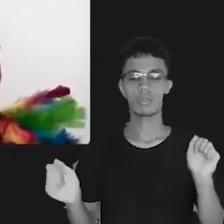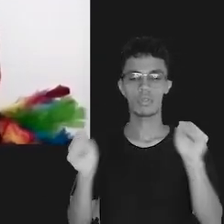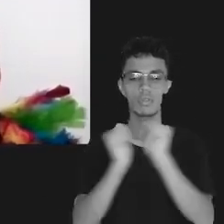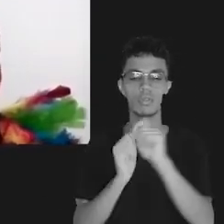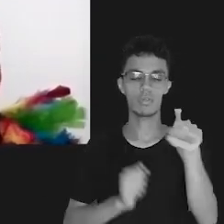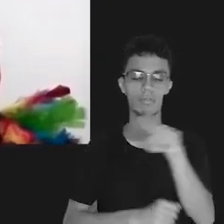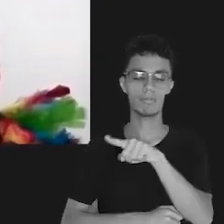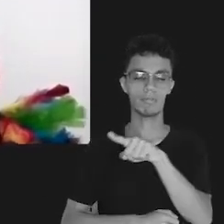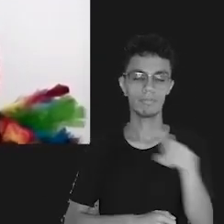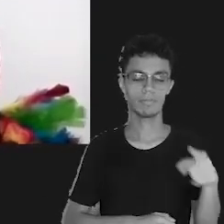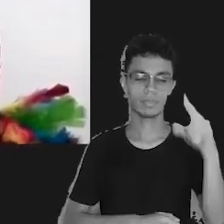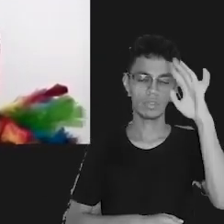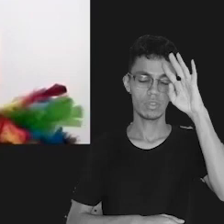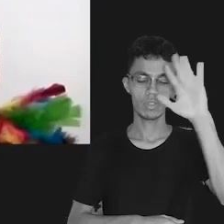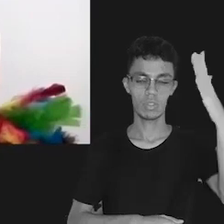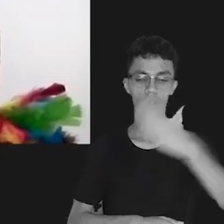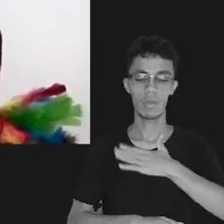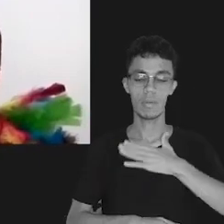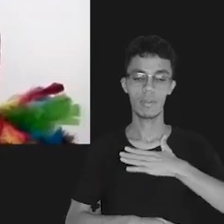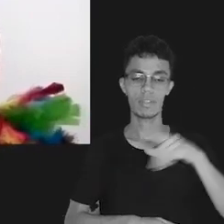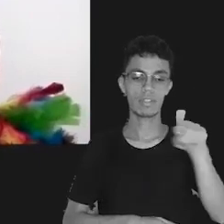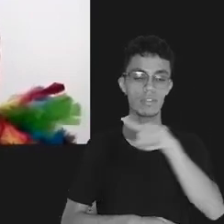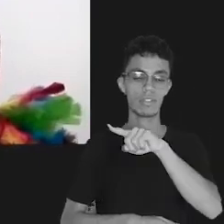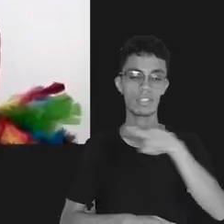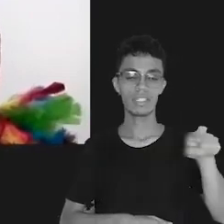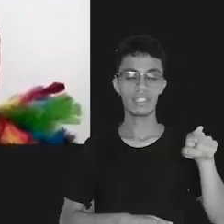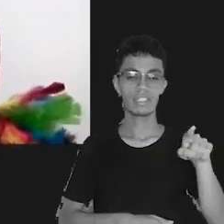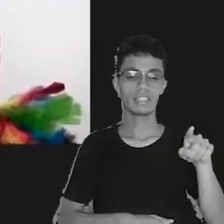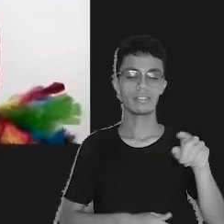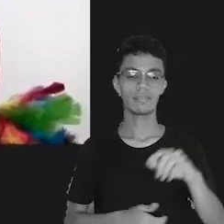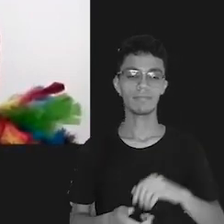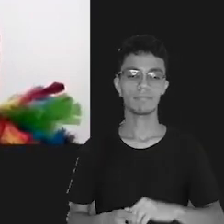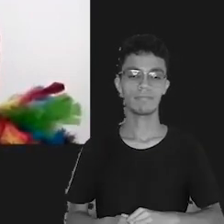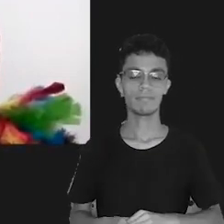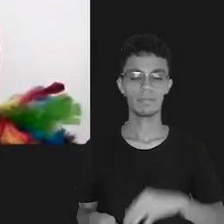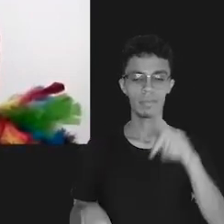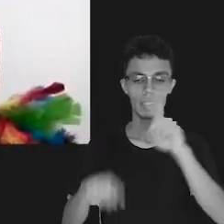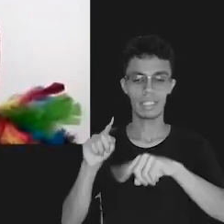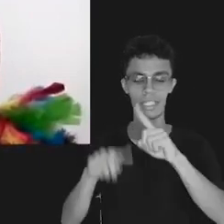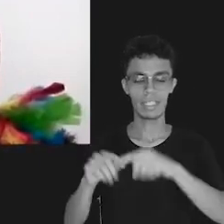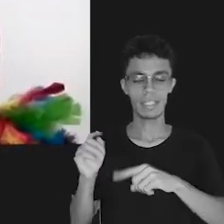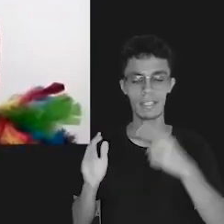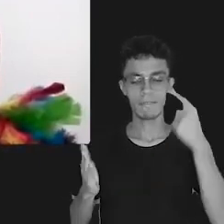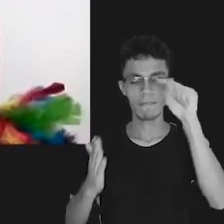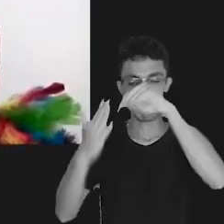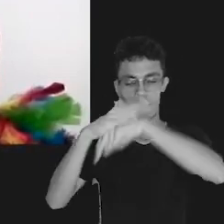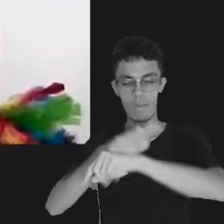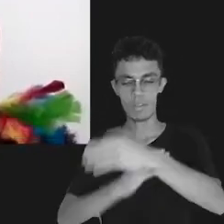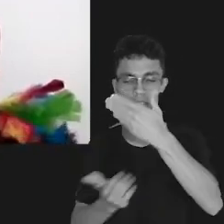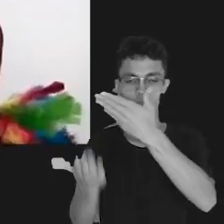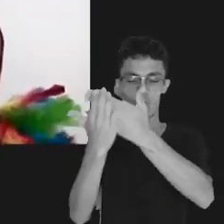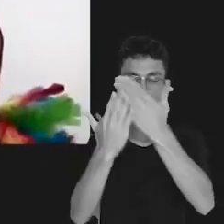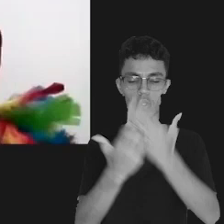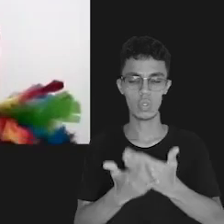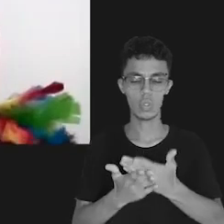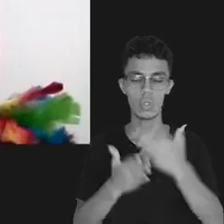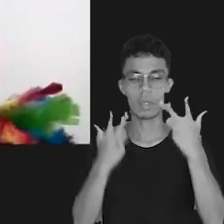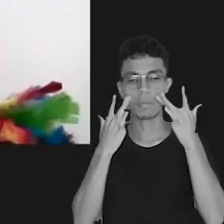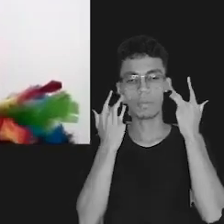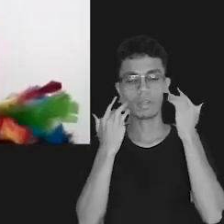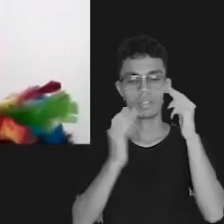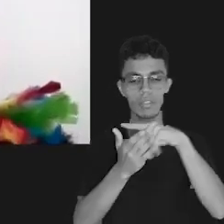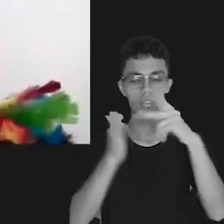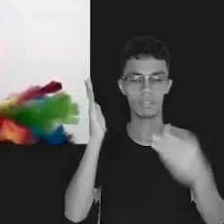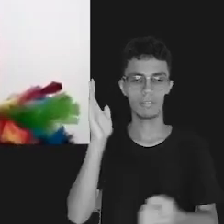antes. O meu sonho eudístico é que vocês se engajem com o resto do material da literatura dela, seja dramatúrgica, seja